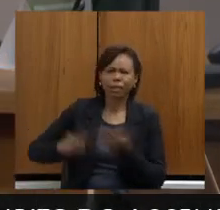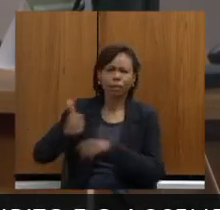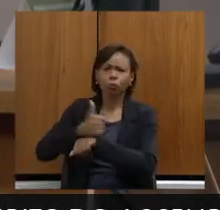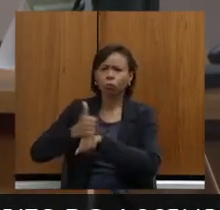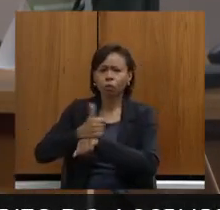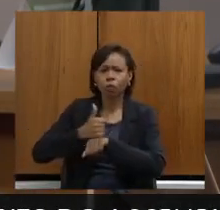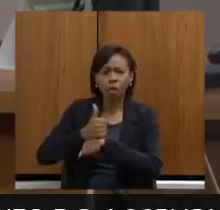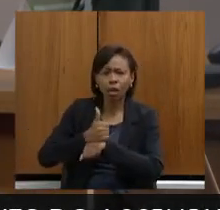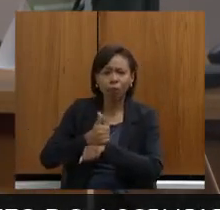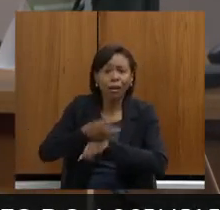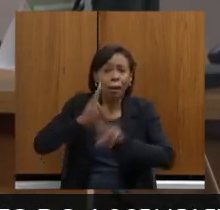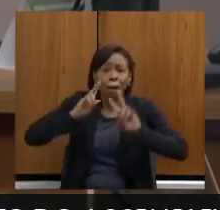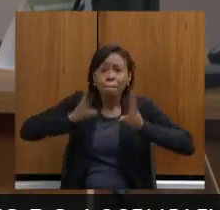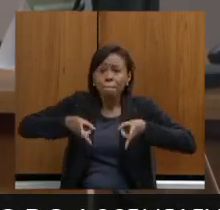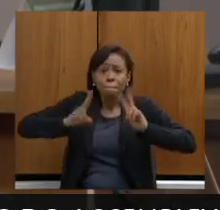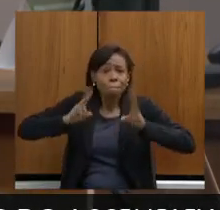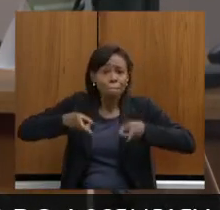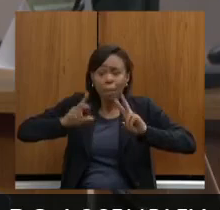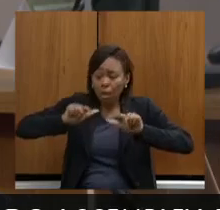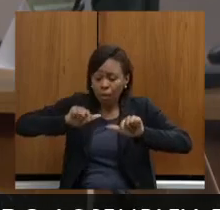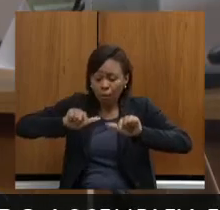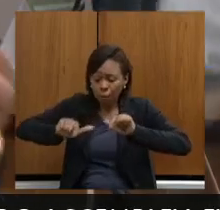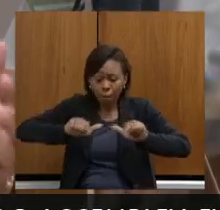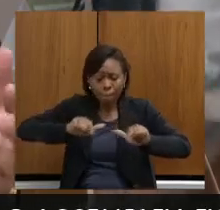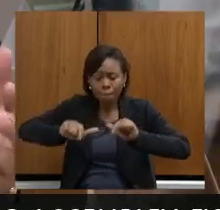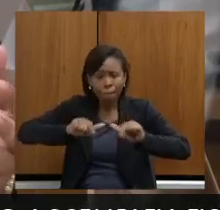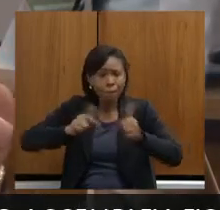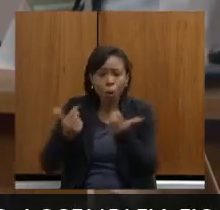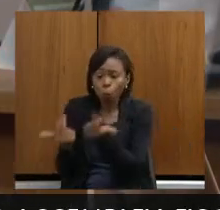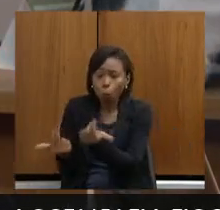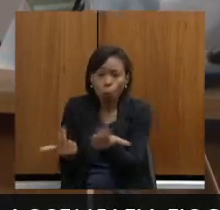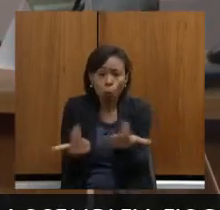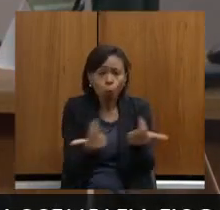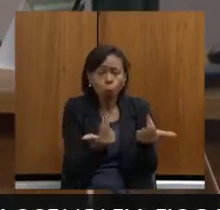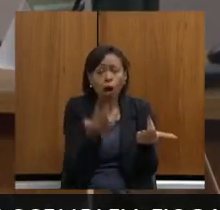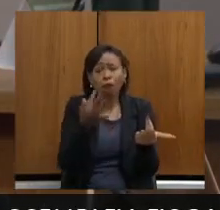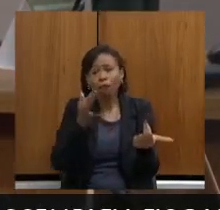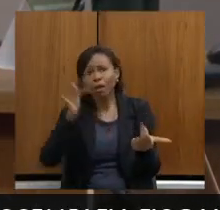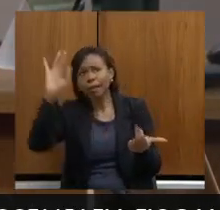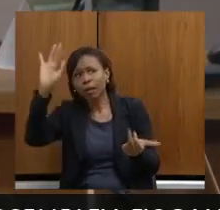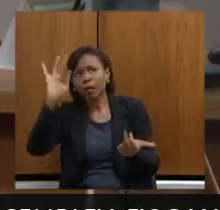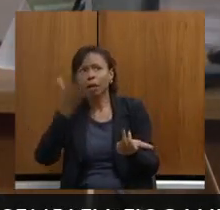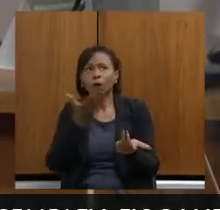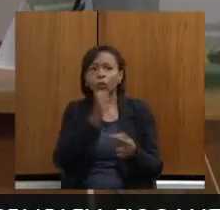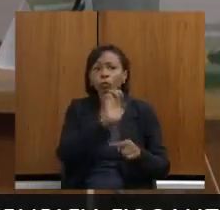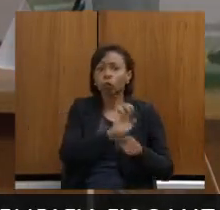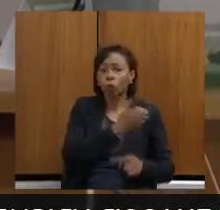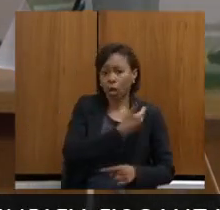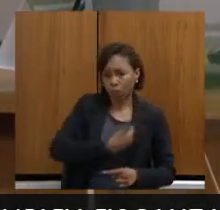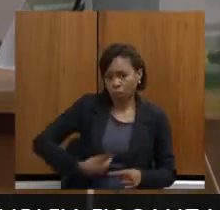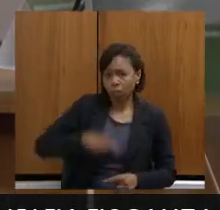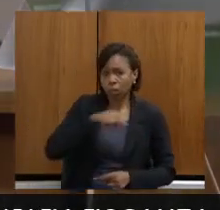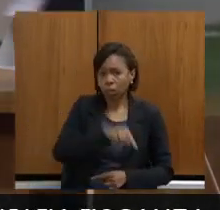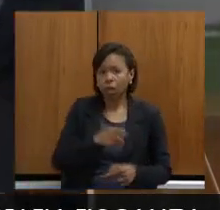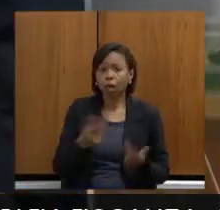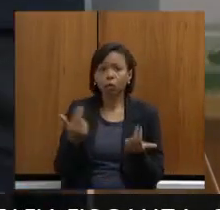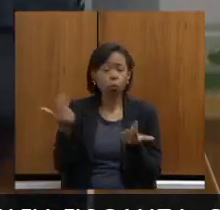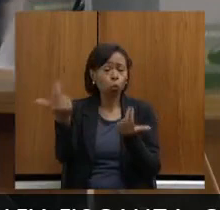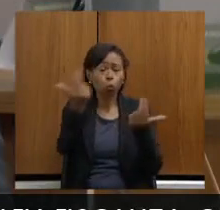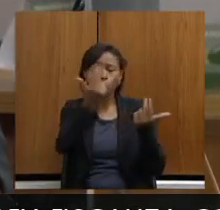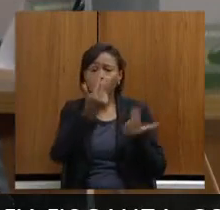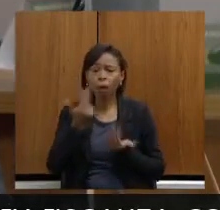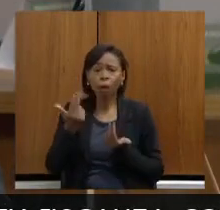atividade a mesma função no âmbito Federal e não abre o Estadual com uma